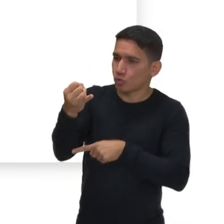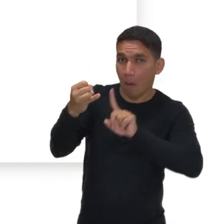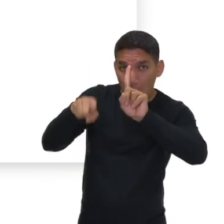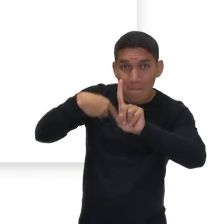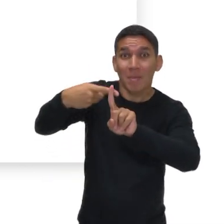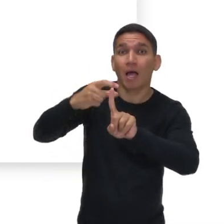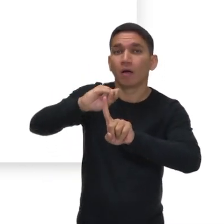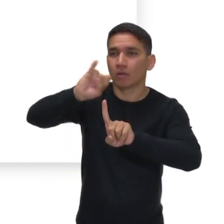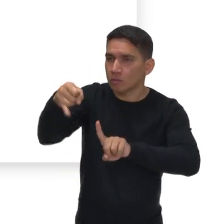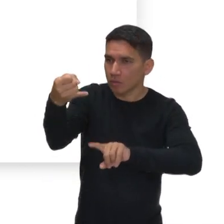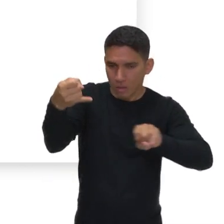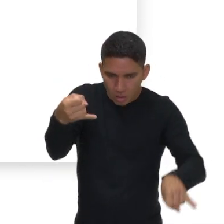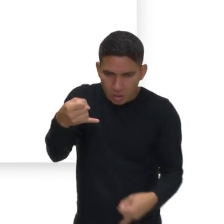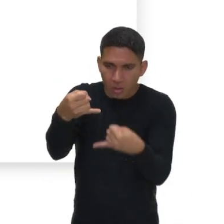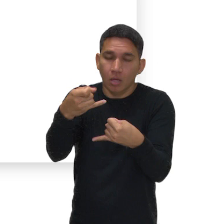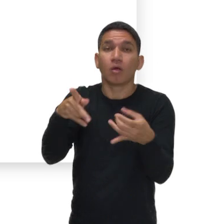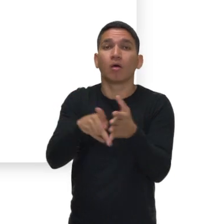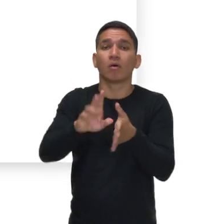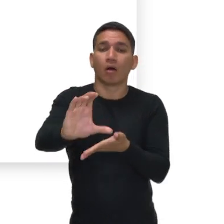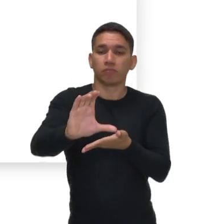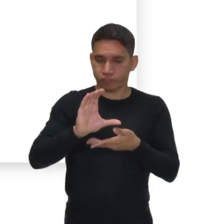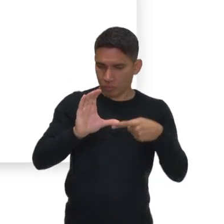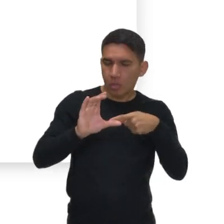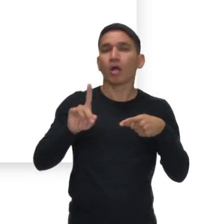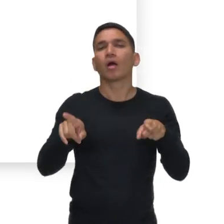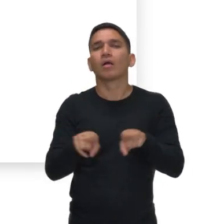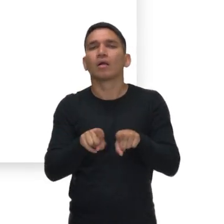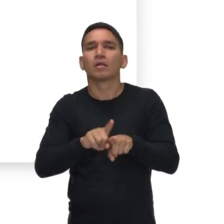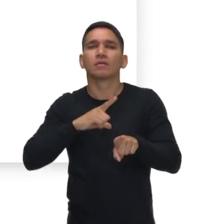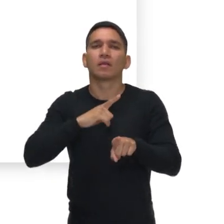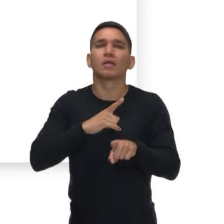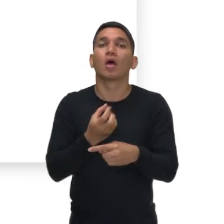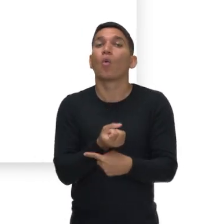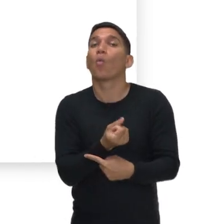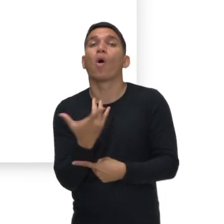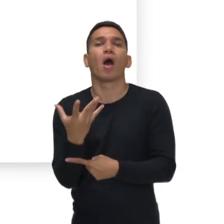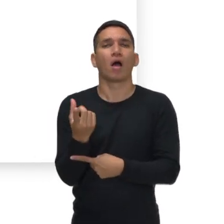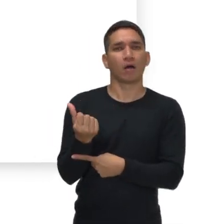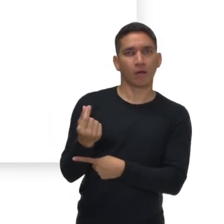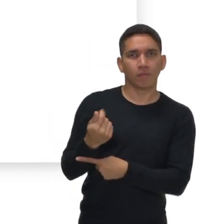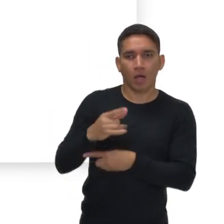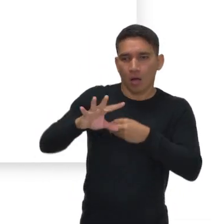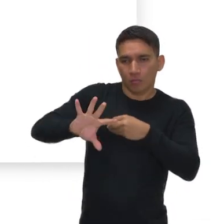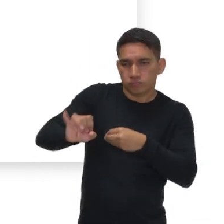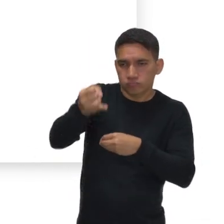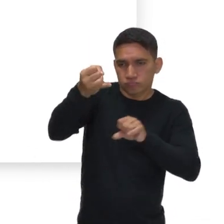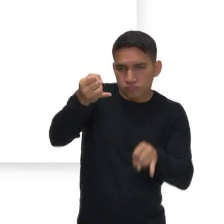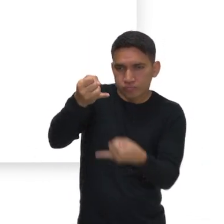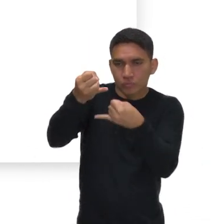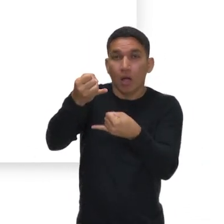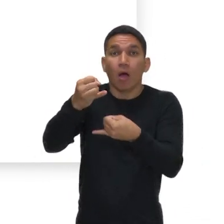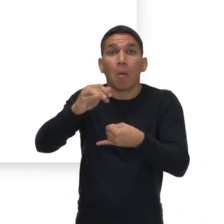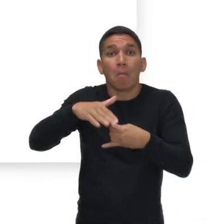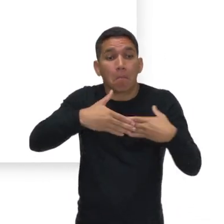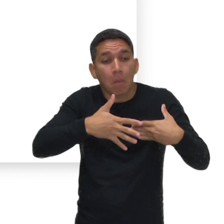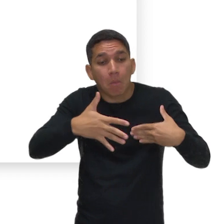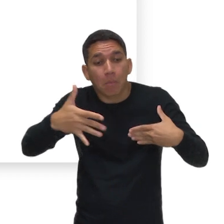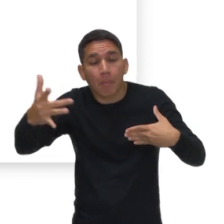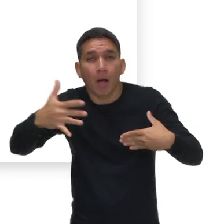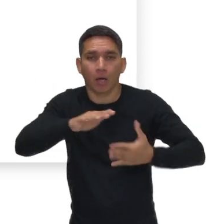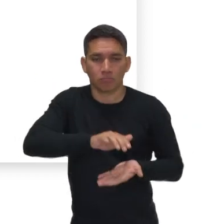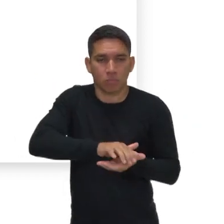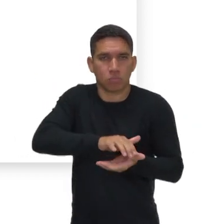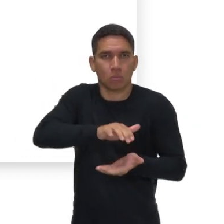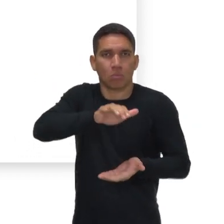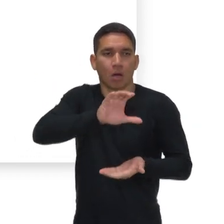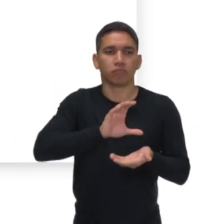da somatória dos juros, é somado o capital, o volume financeiro tende a ir aumentando cada vez mais com o